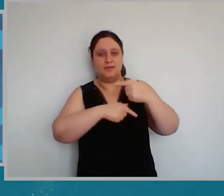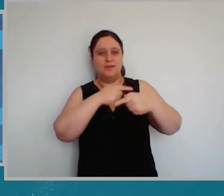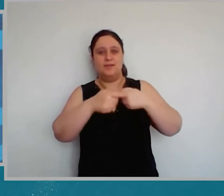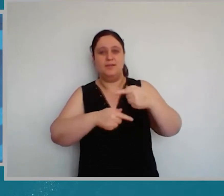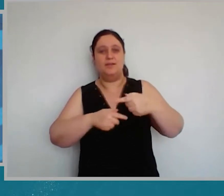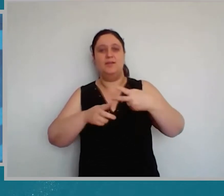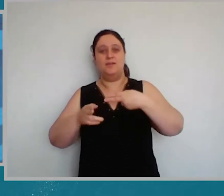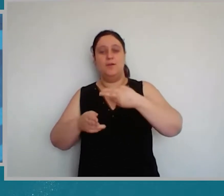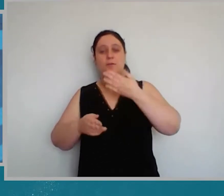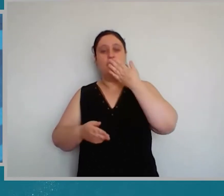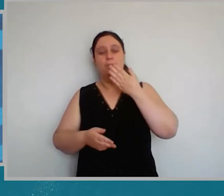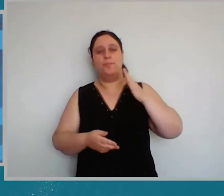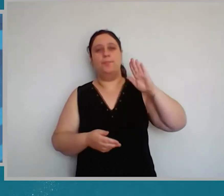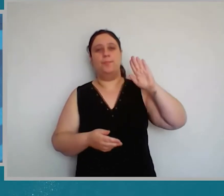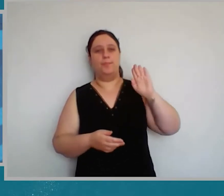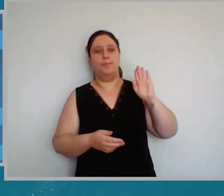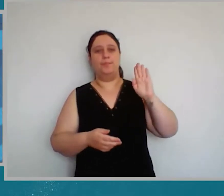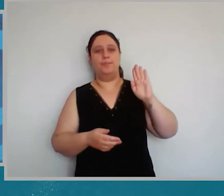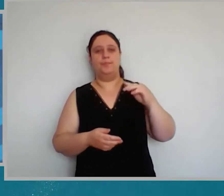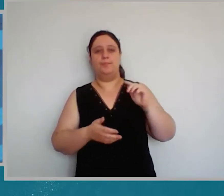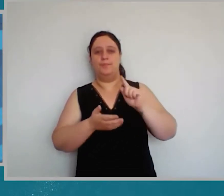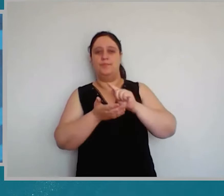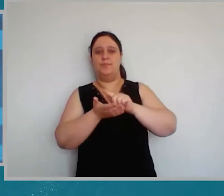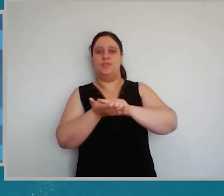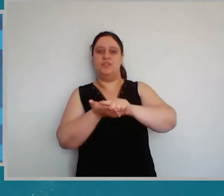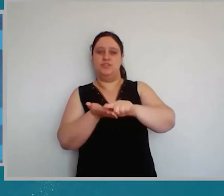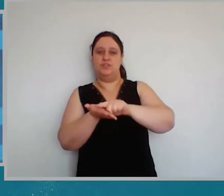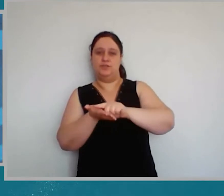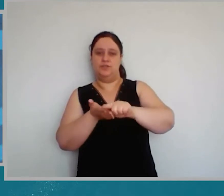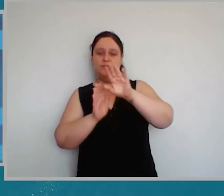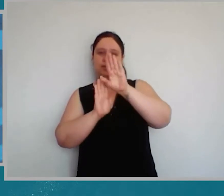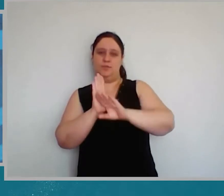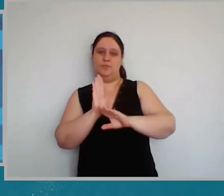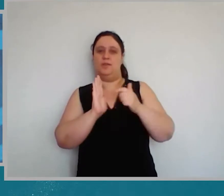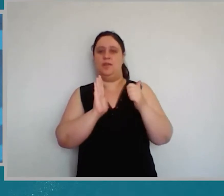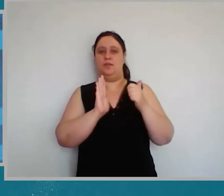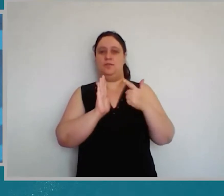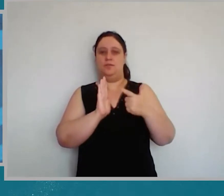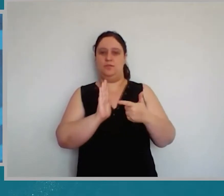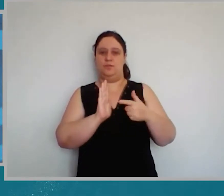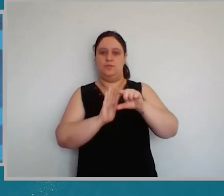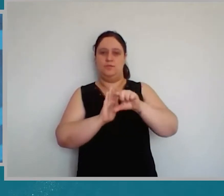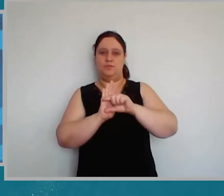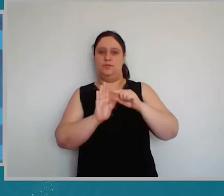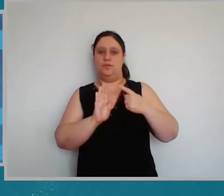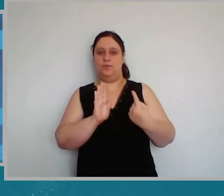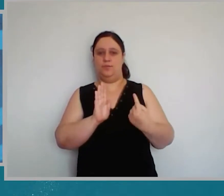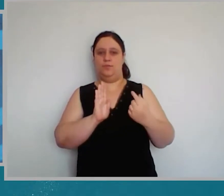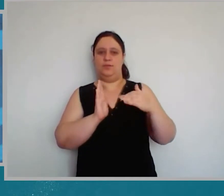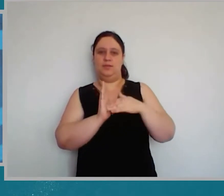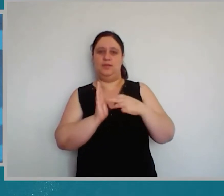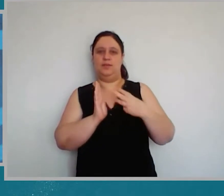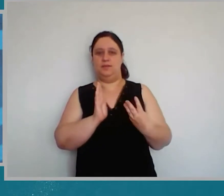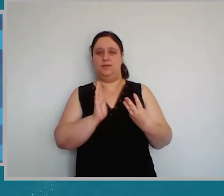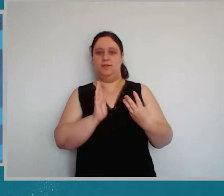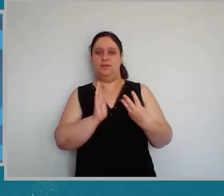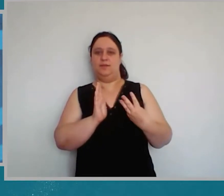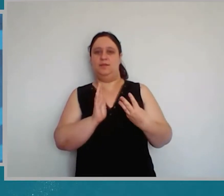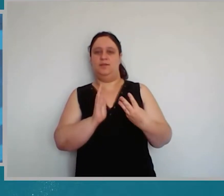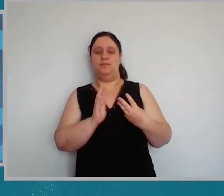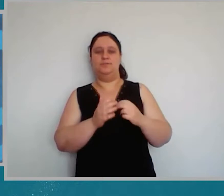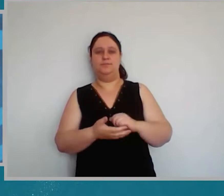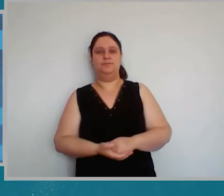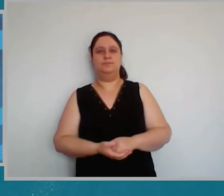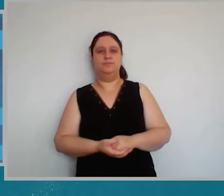promessa. Gênesis capítulo 12, versículos de 1 a 3. Deus chamou Abraão e